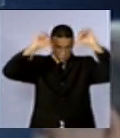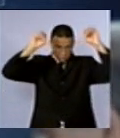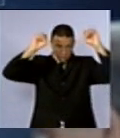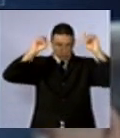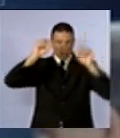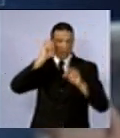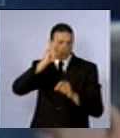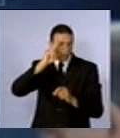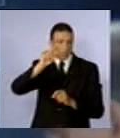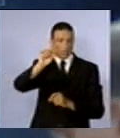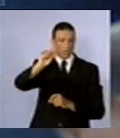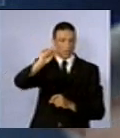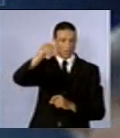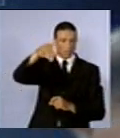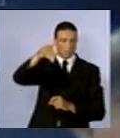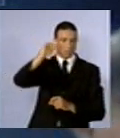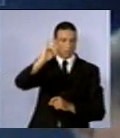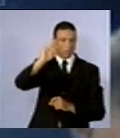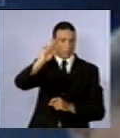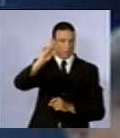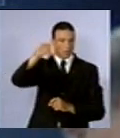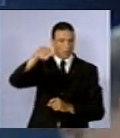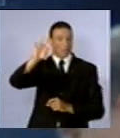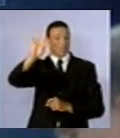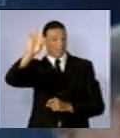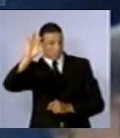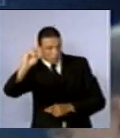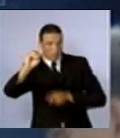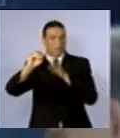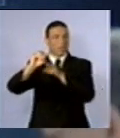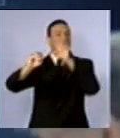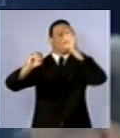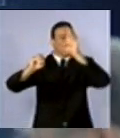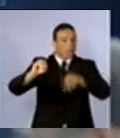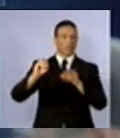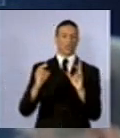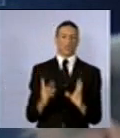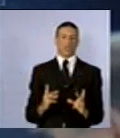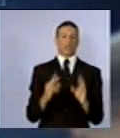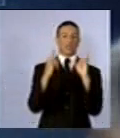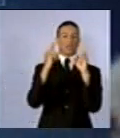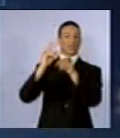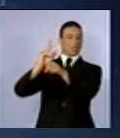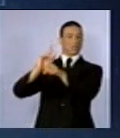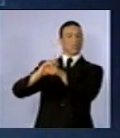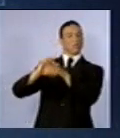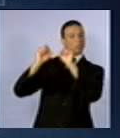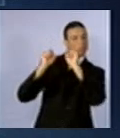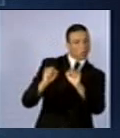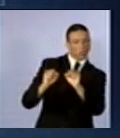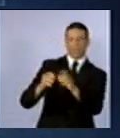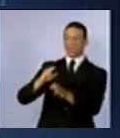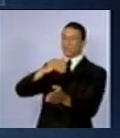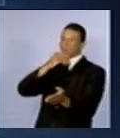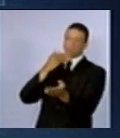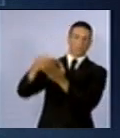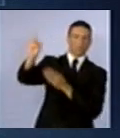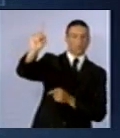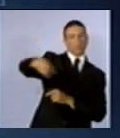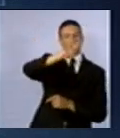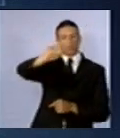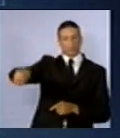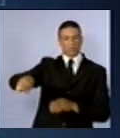amianto, claramente carcinogênico, banido, acabou por sendo banido. Ele recebe uma